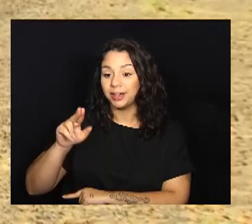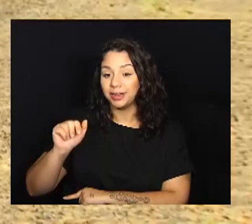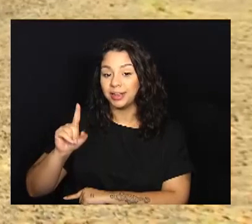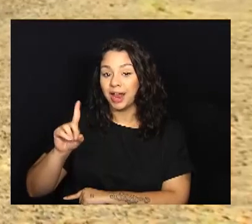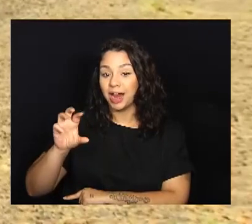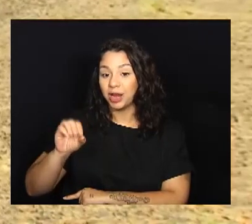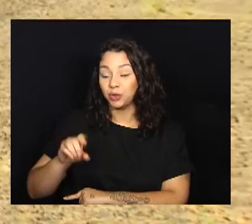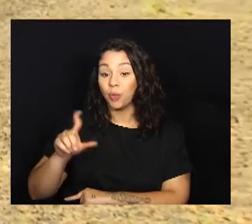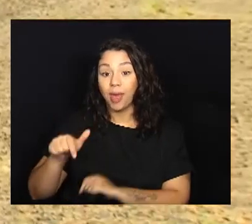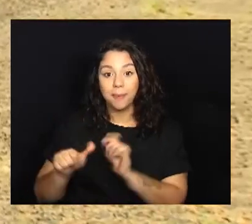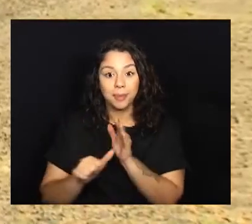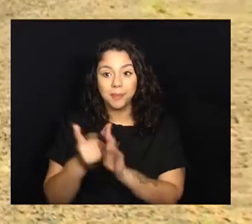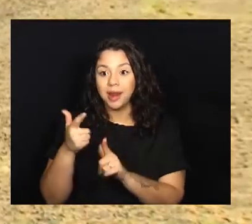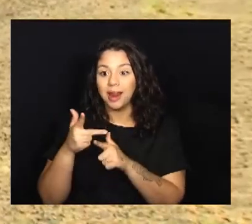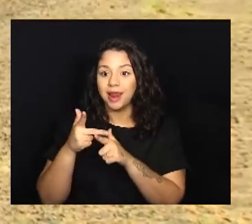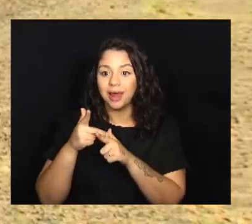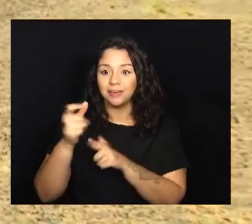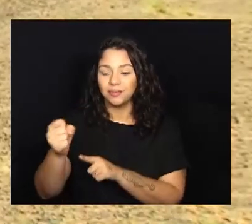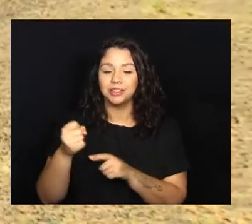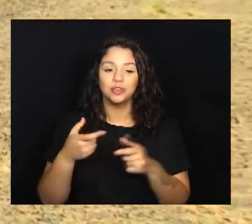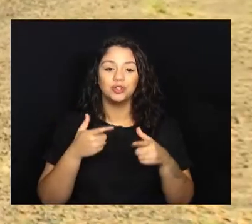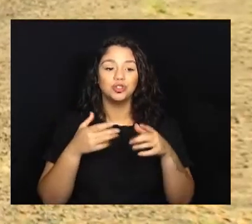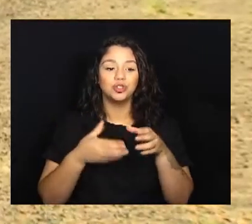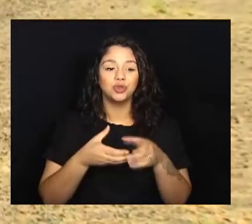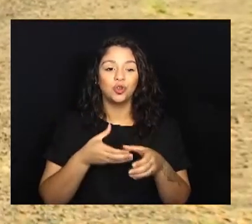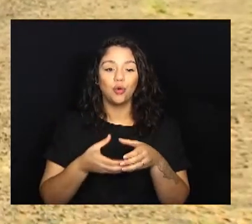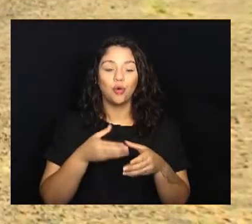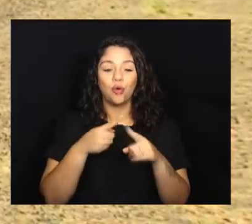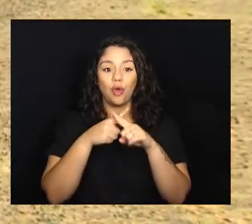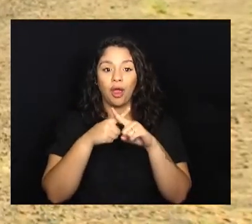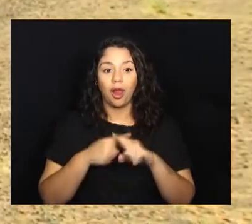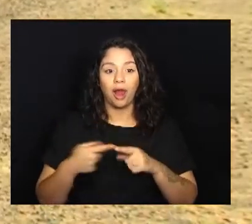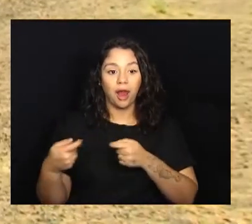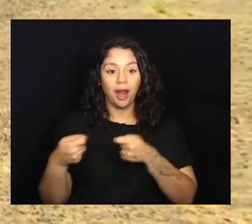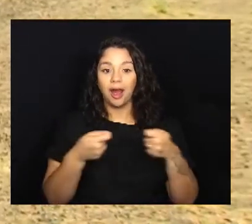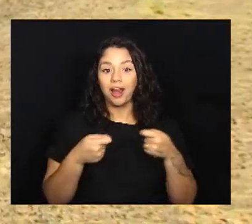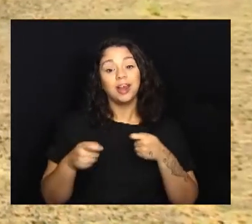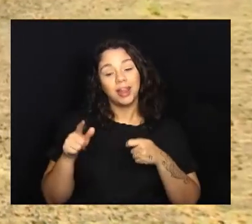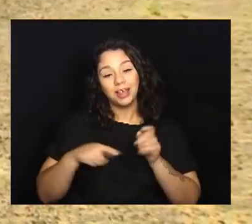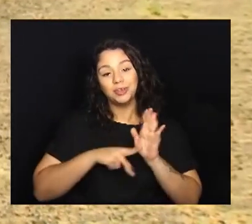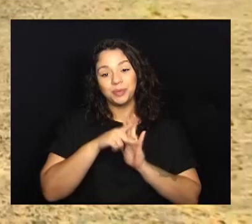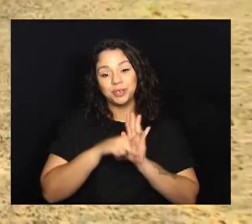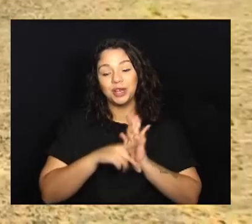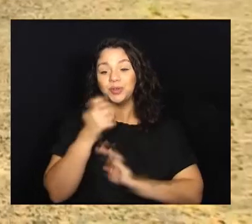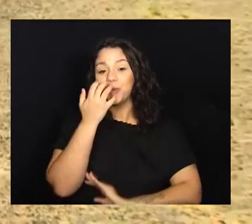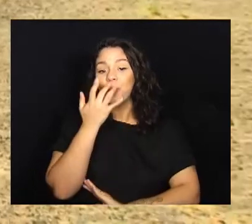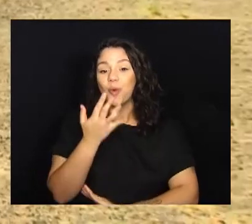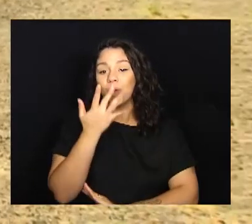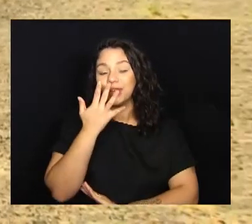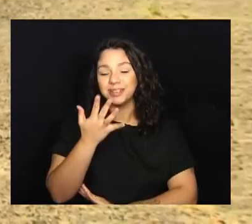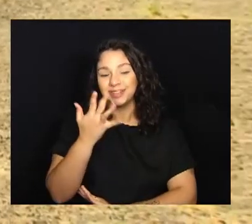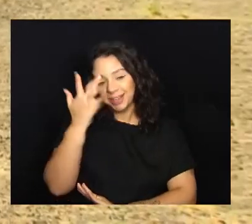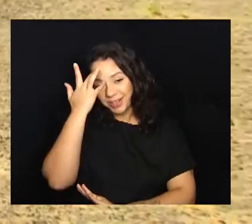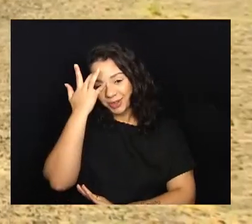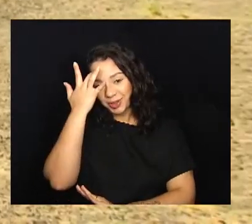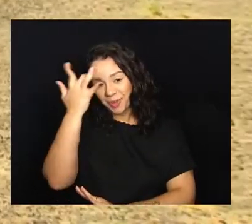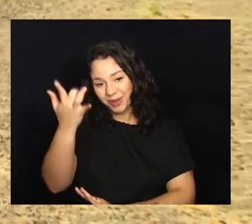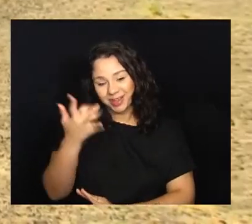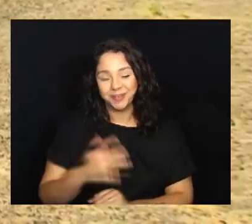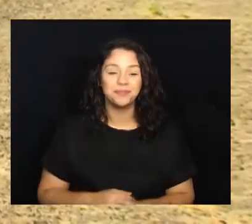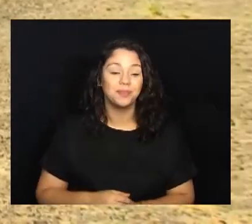primeira vencedora do concurso da iniciativa do projeto Cores do Amanhã. O projeto, Gabriel, ele é de